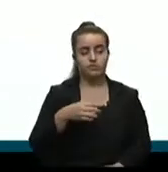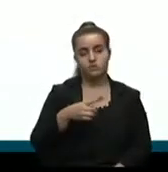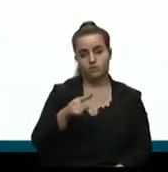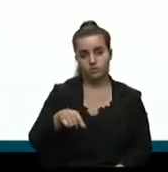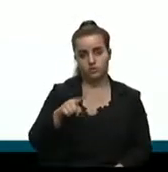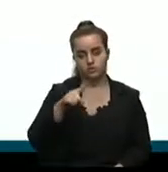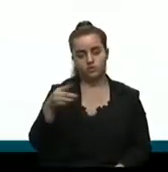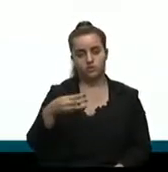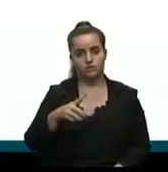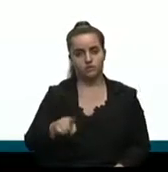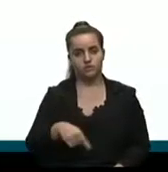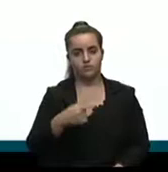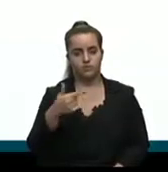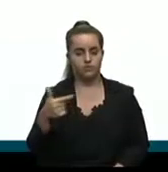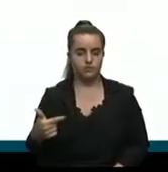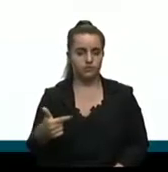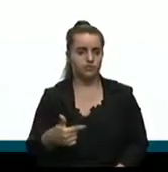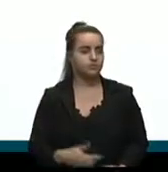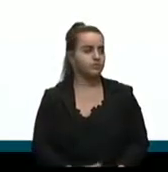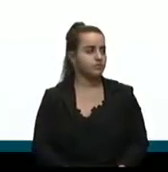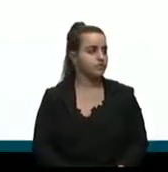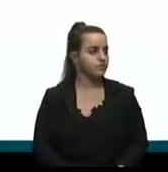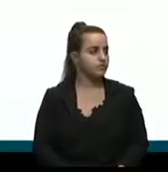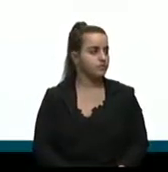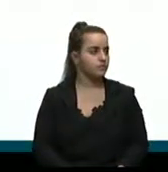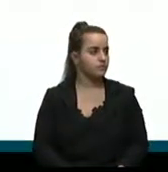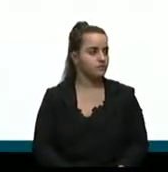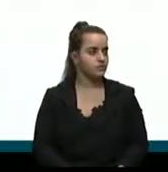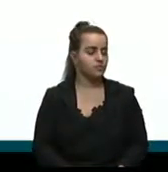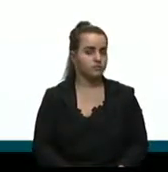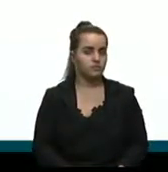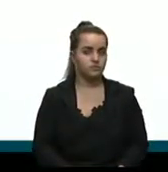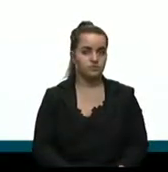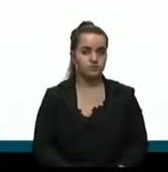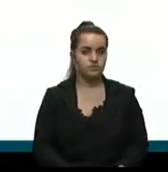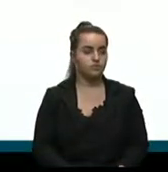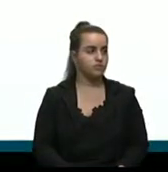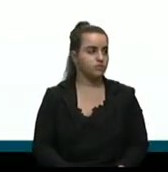vezes raiz de 3,2.